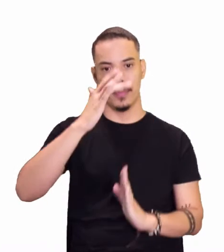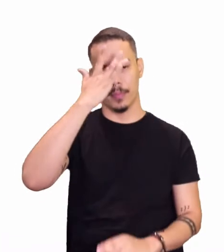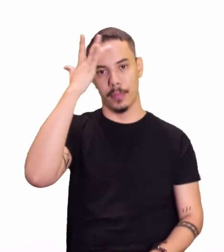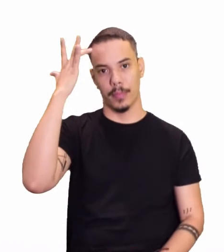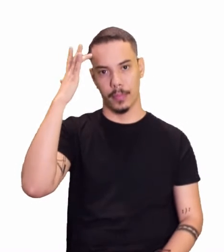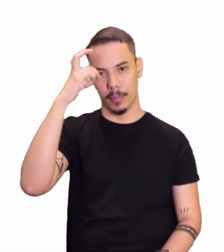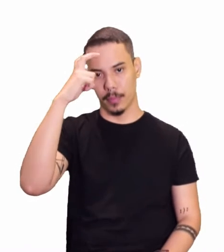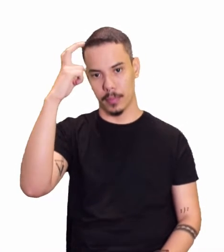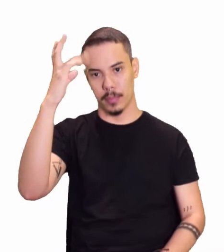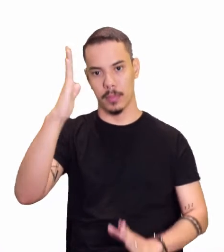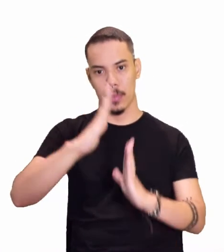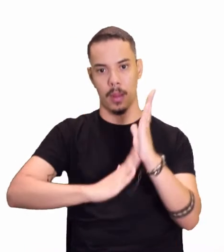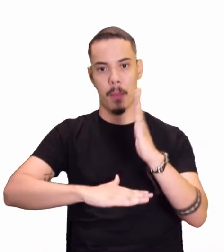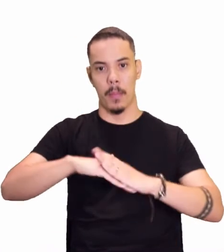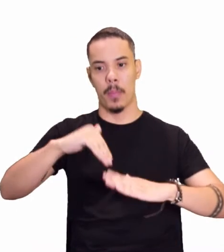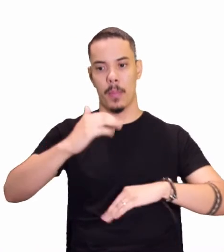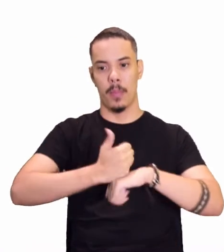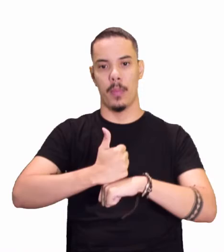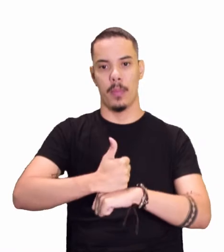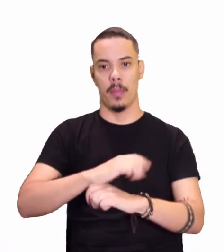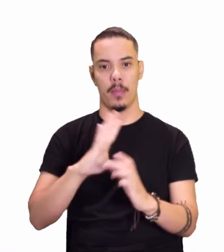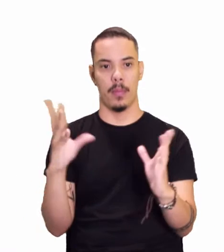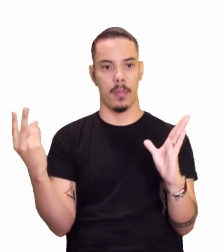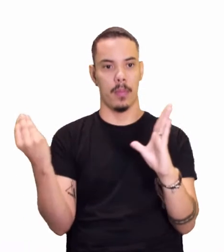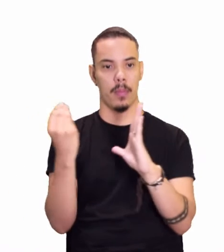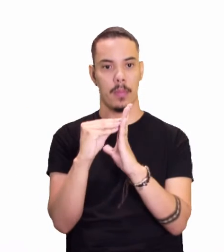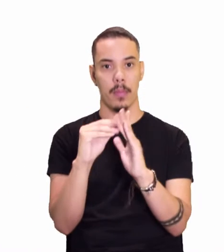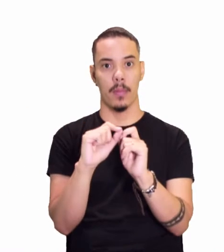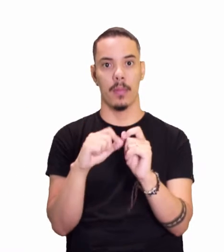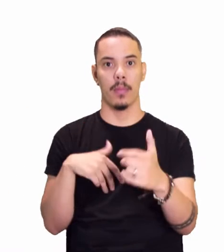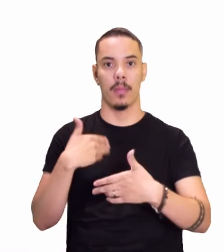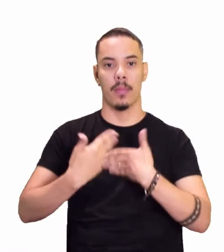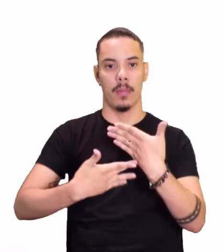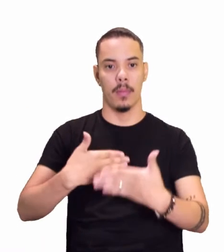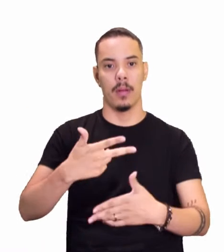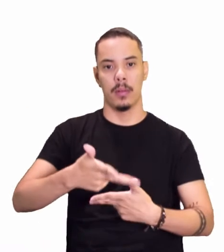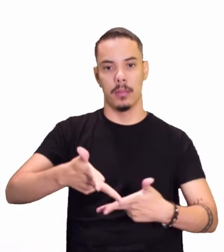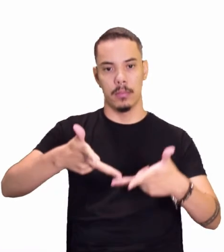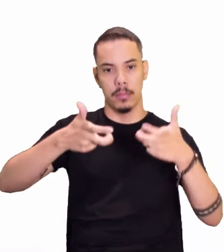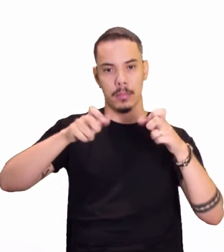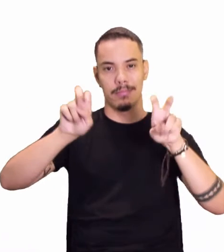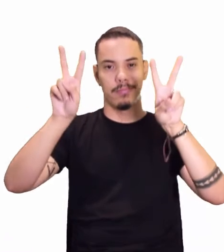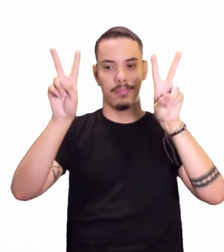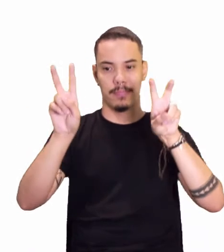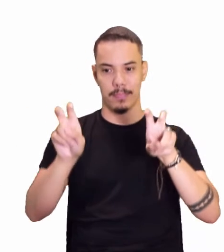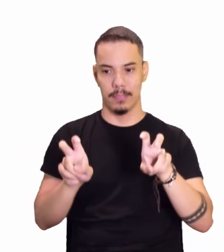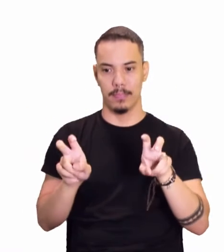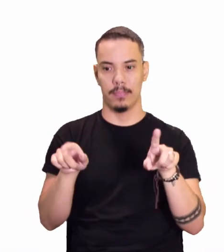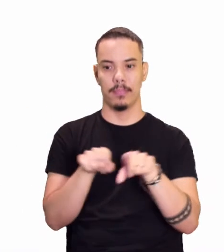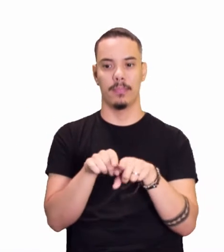intelectuais e artistas, né, que passaram a explorar temas